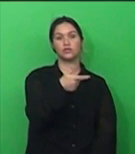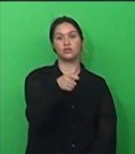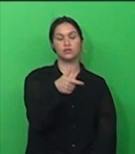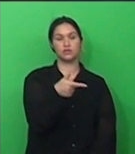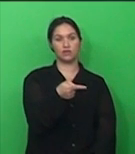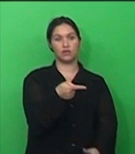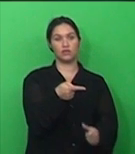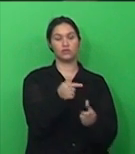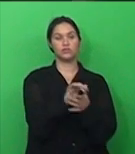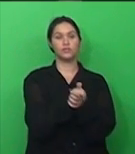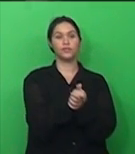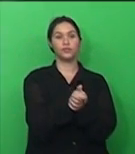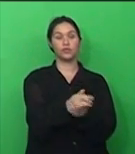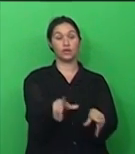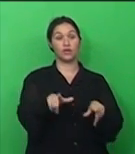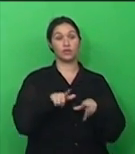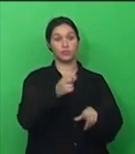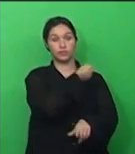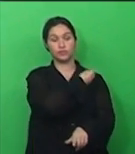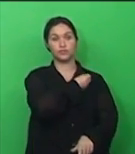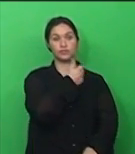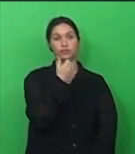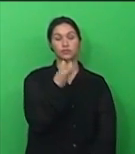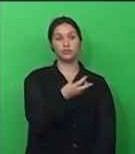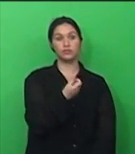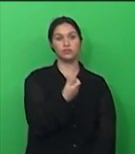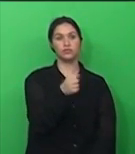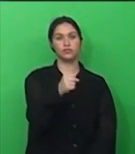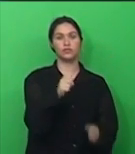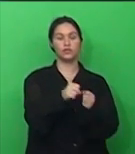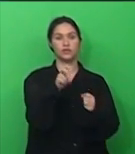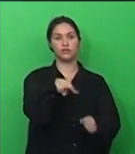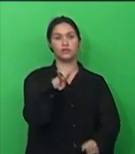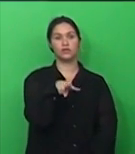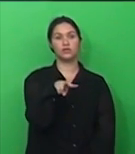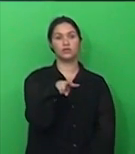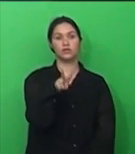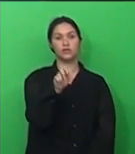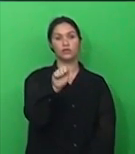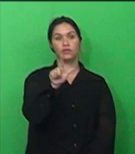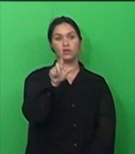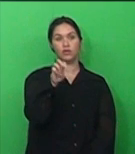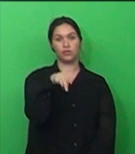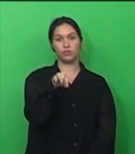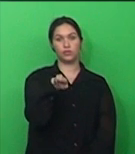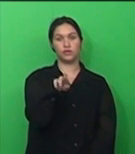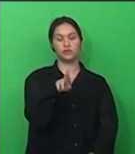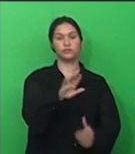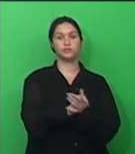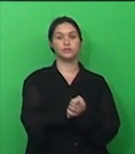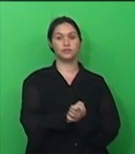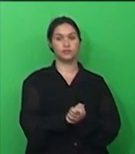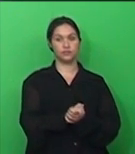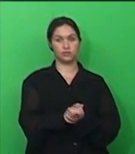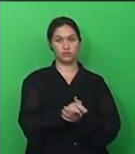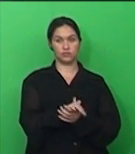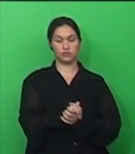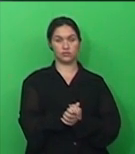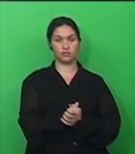PE/127/17. Requerimento número 368/17, de autoria do vereador Valmir D'Agostini. Tem leitura aqui